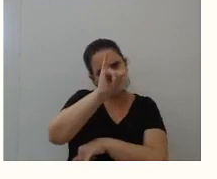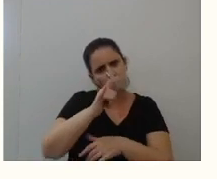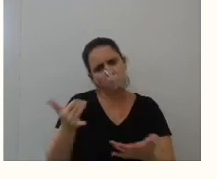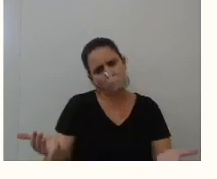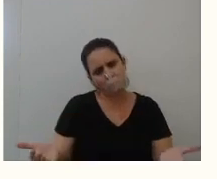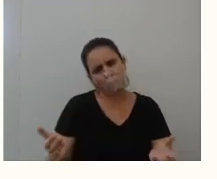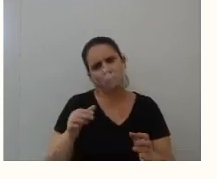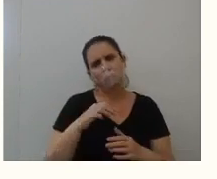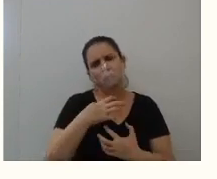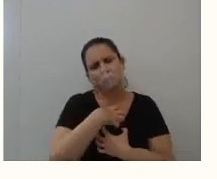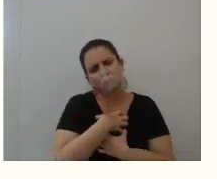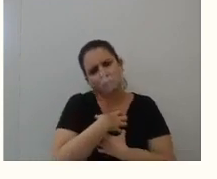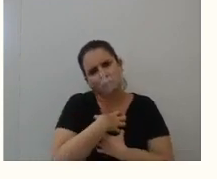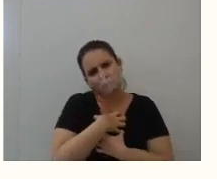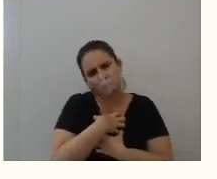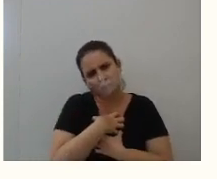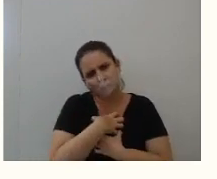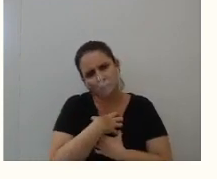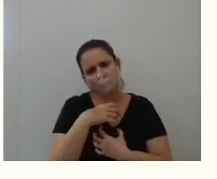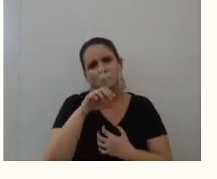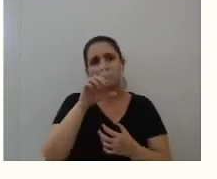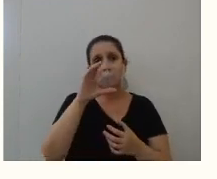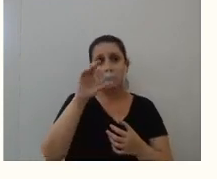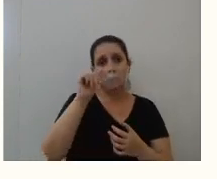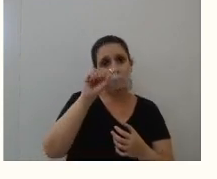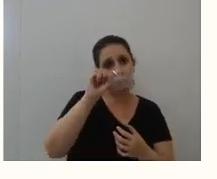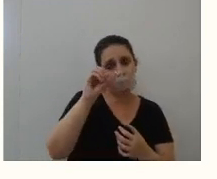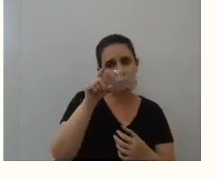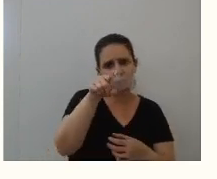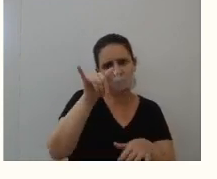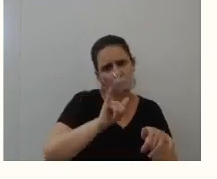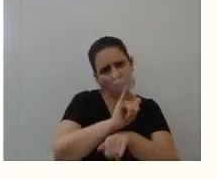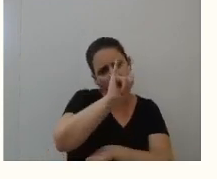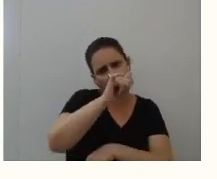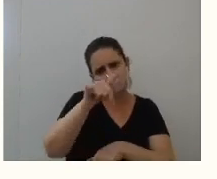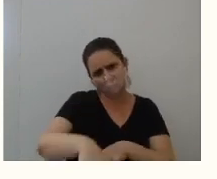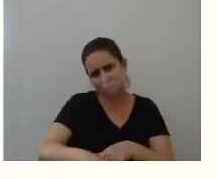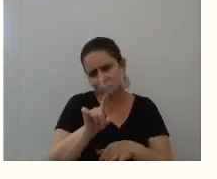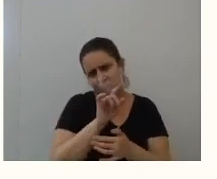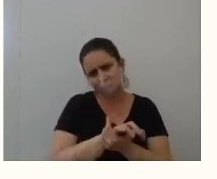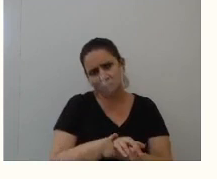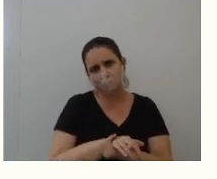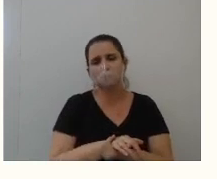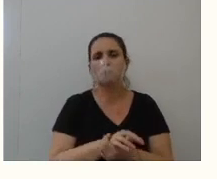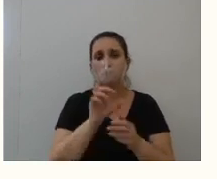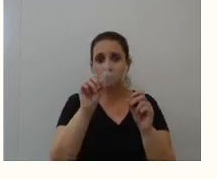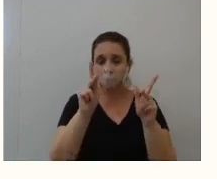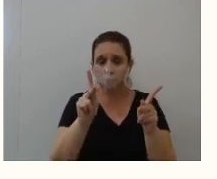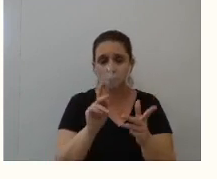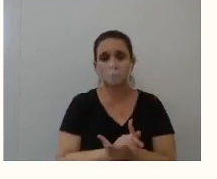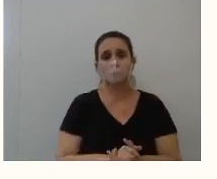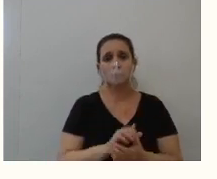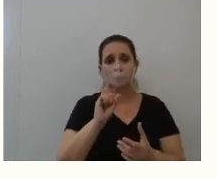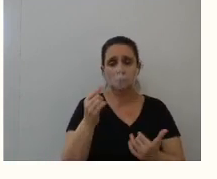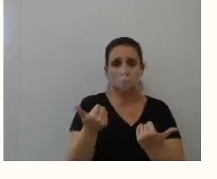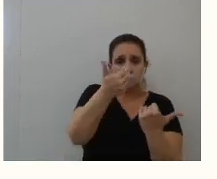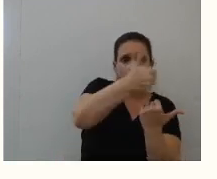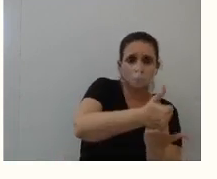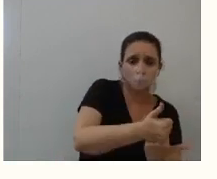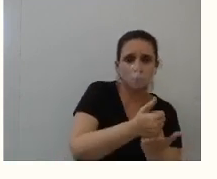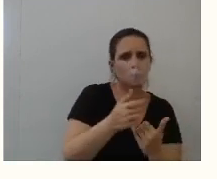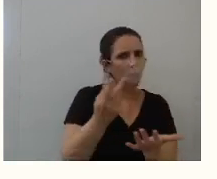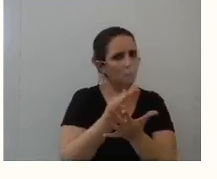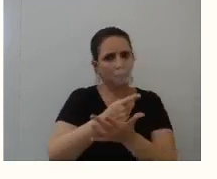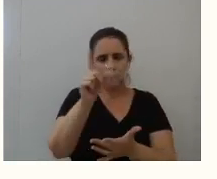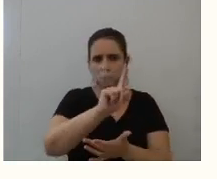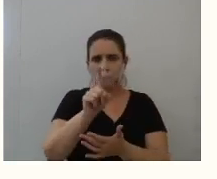ó. Ficaremos sentidos caso você não venha. Ok? Então, se a gente substitui, a gente não